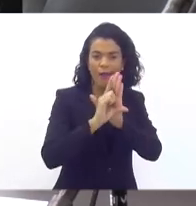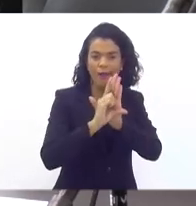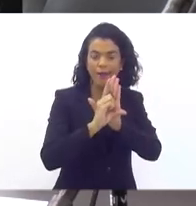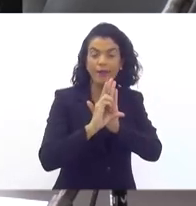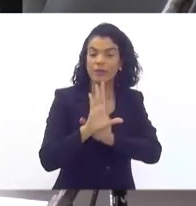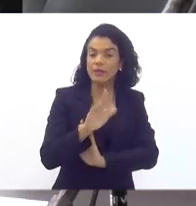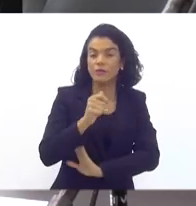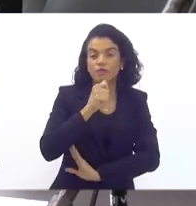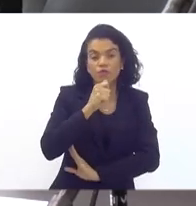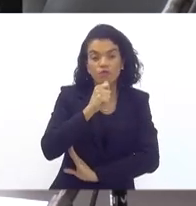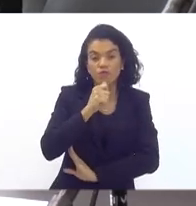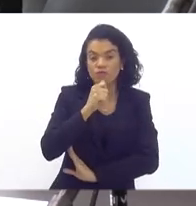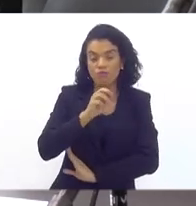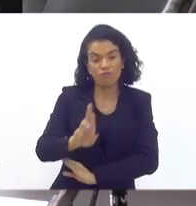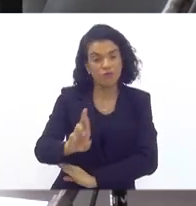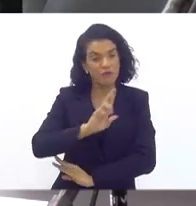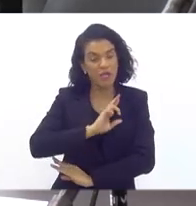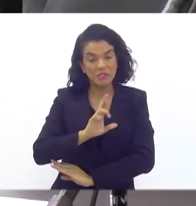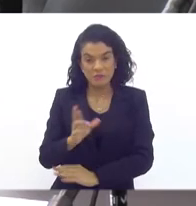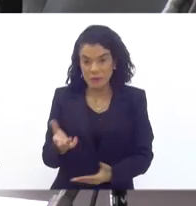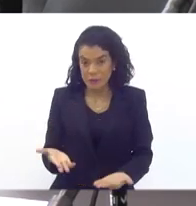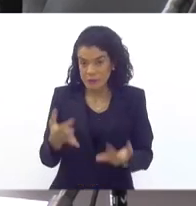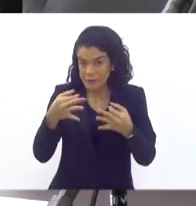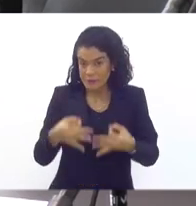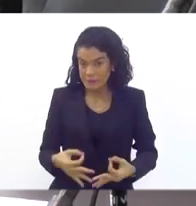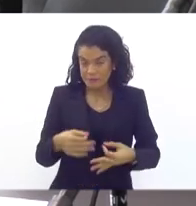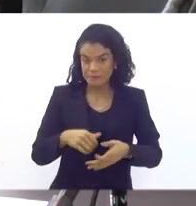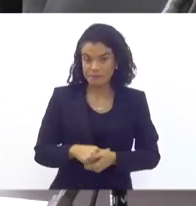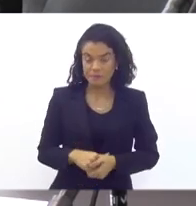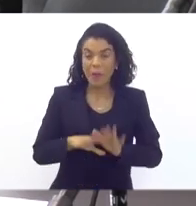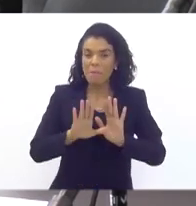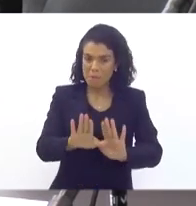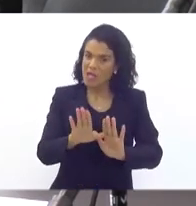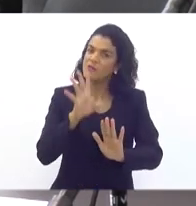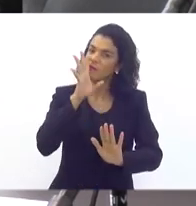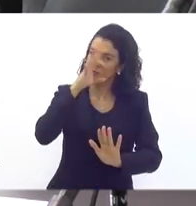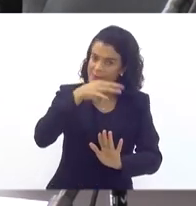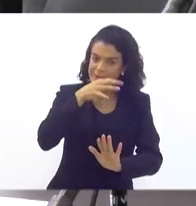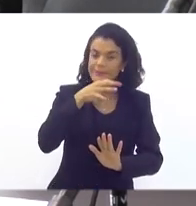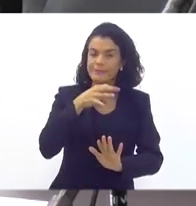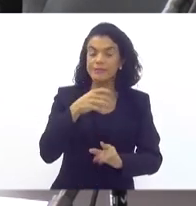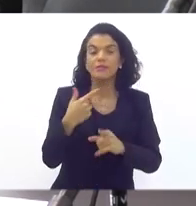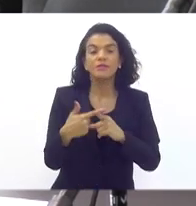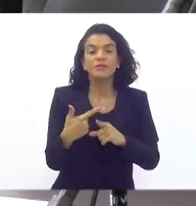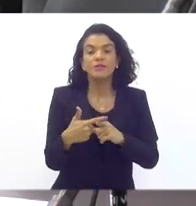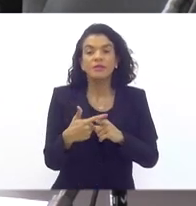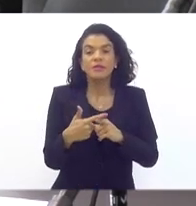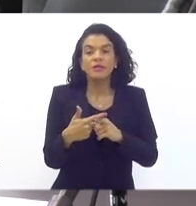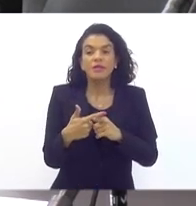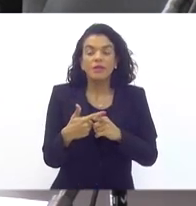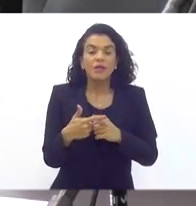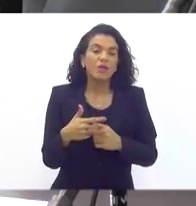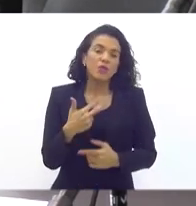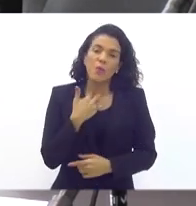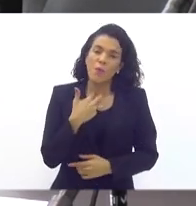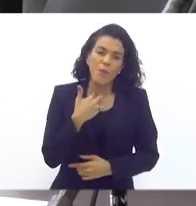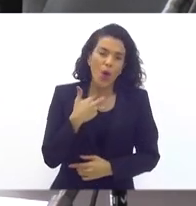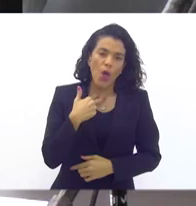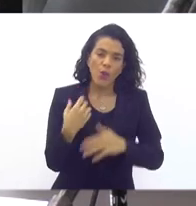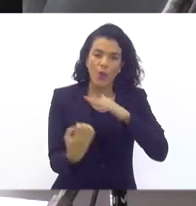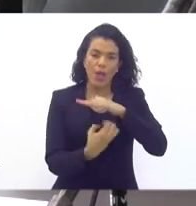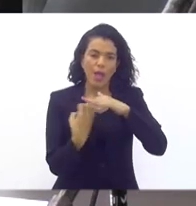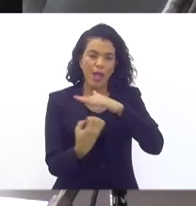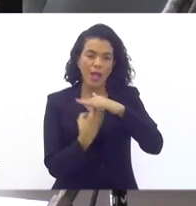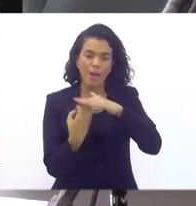não tive a resposta devida mas vou insistir porque não se pode uma empresa